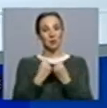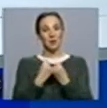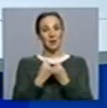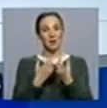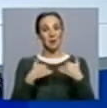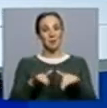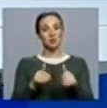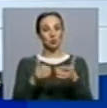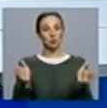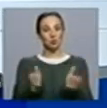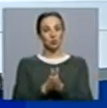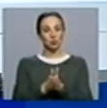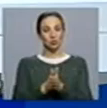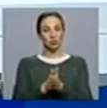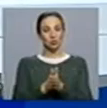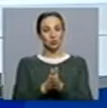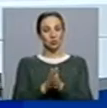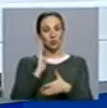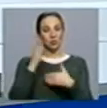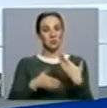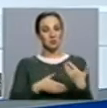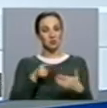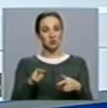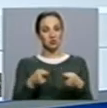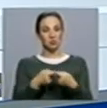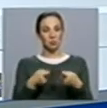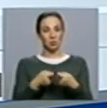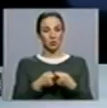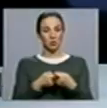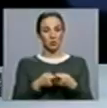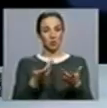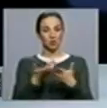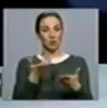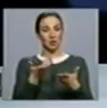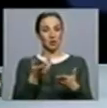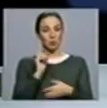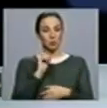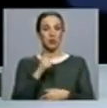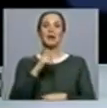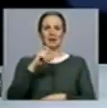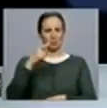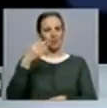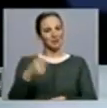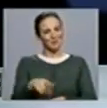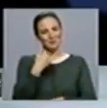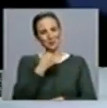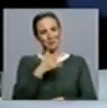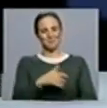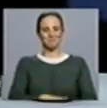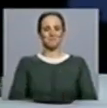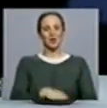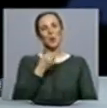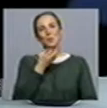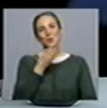nem todos os acontecimentos deste género têm o devido destaque, não é, Miguel? E a RTP teve, felizmente, e esteve lá presente. Muito